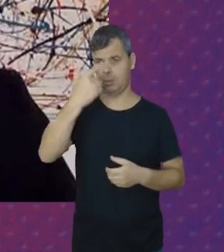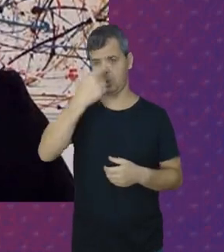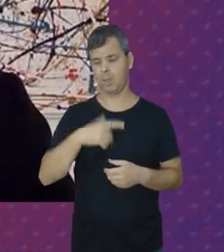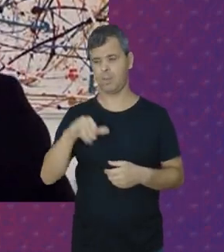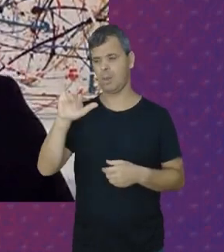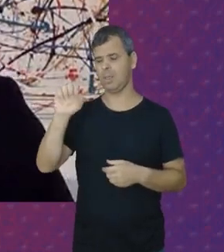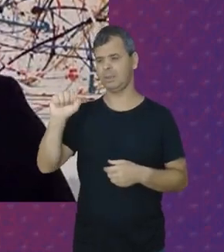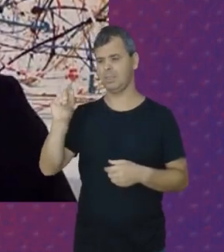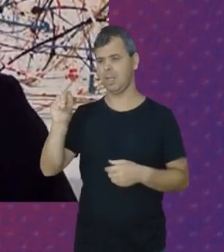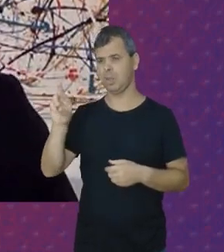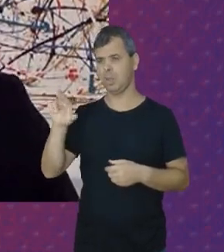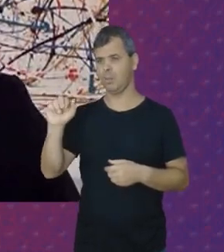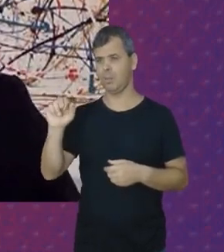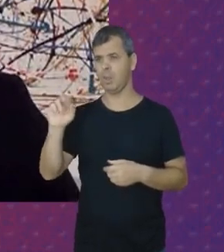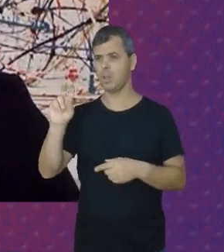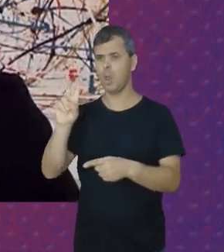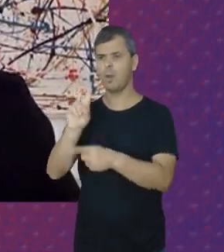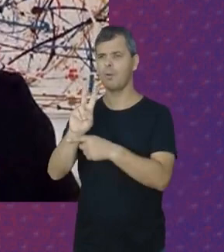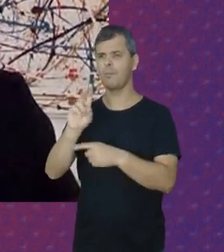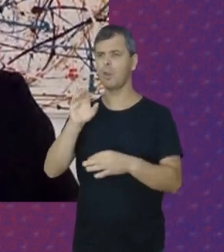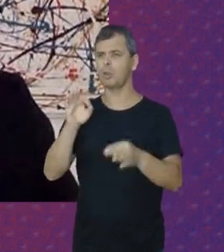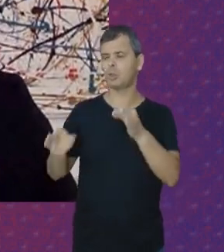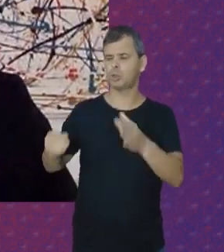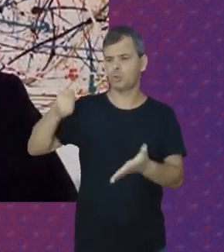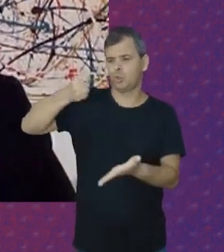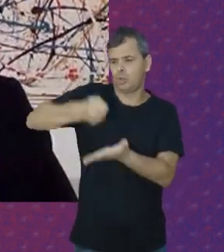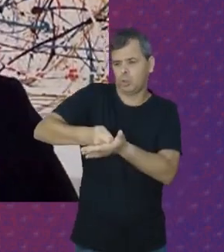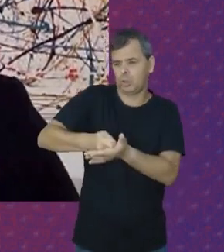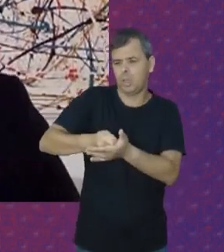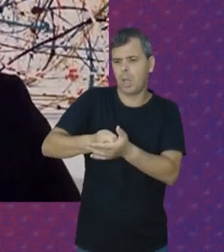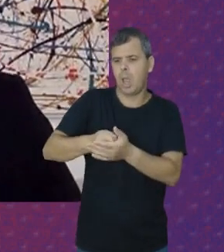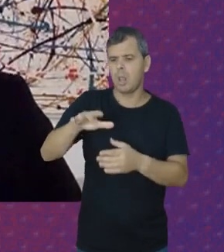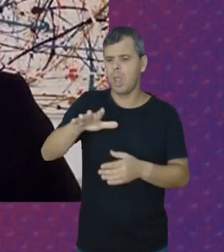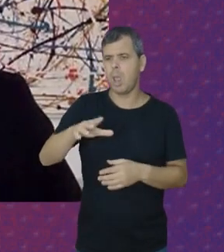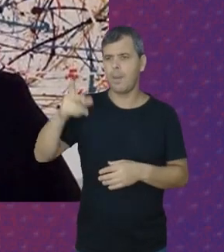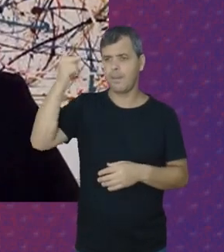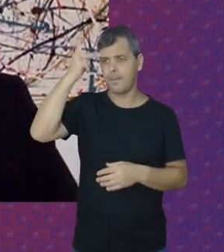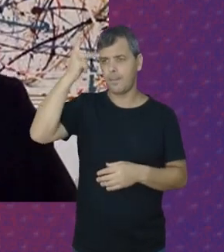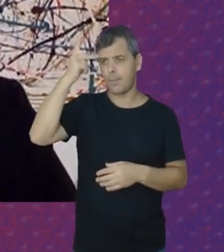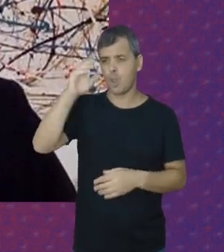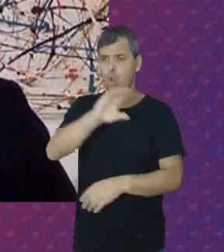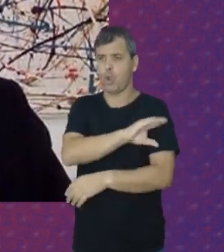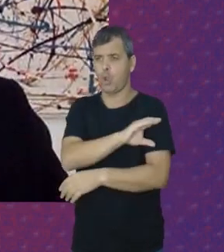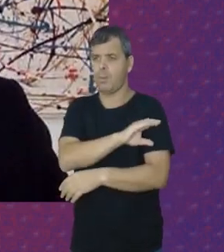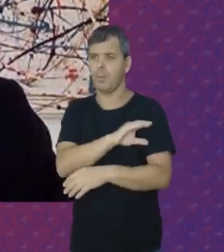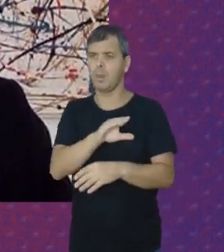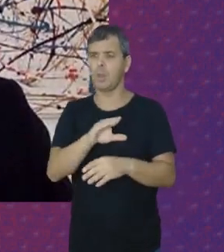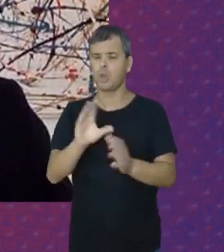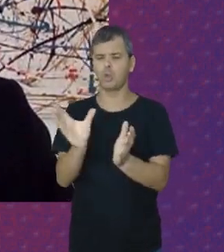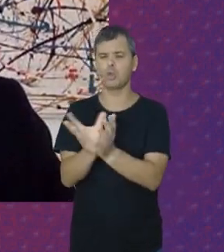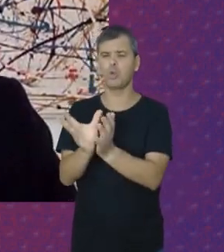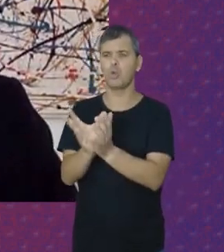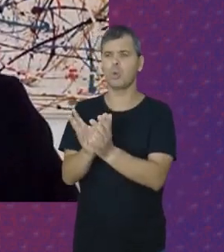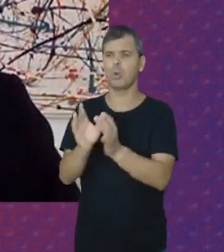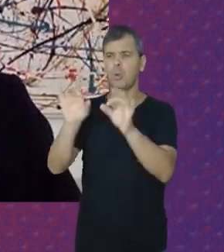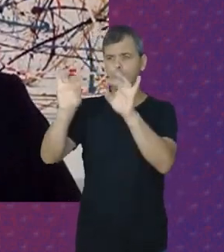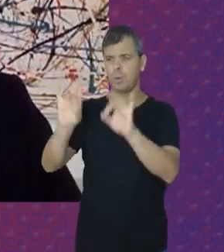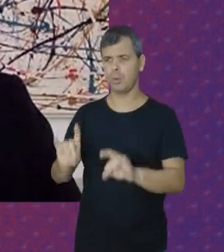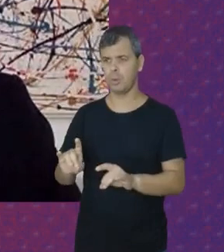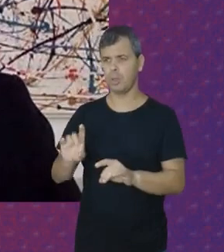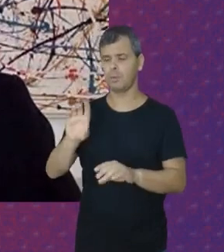Isadora Brandão, eu sou defensora pública do Estado de São Paulo, coordenadora em exercício do Núcleo Especializado de Defesa